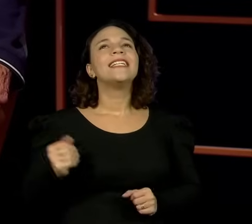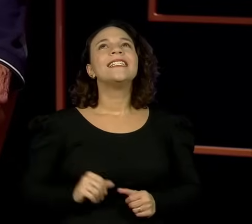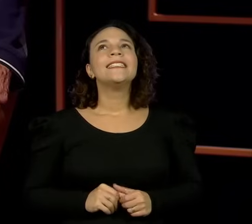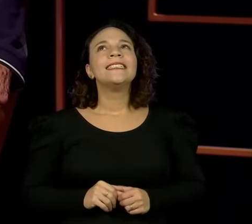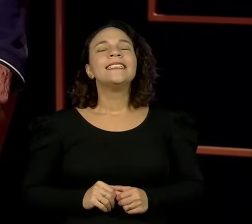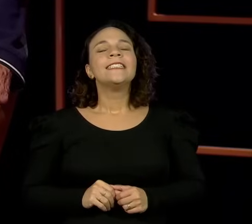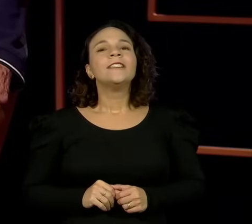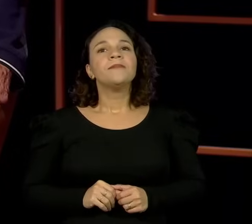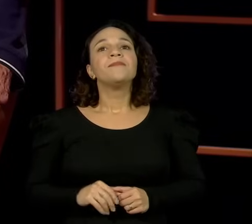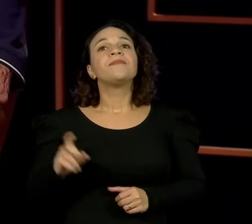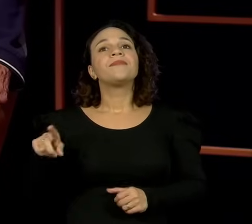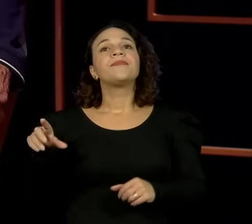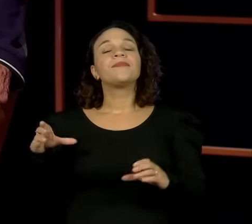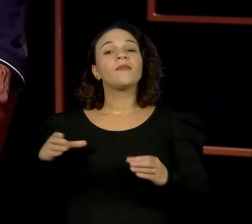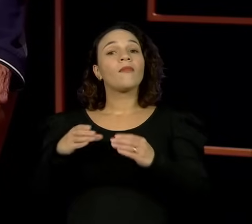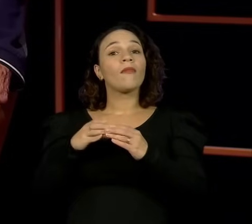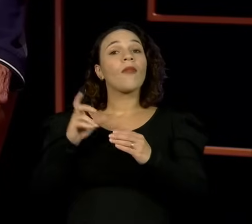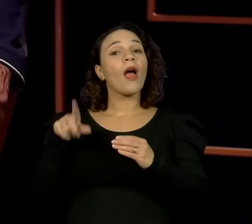era um espetáculo